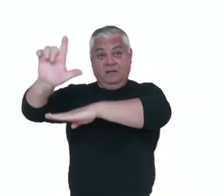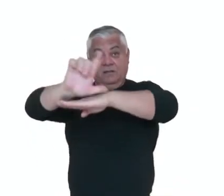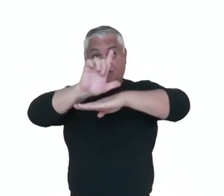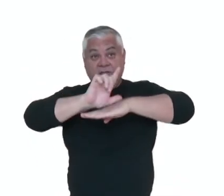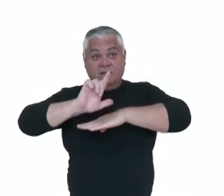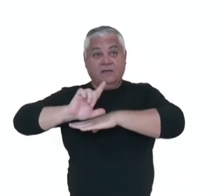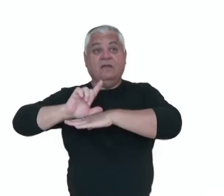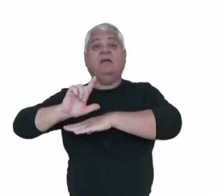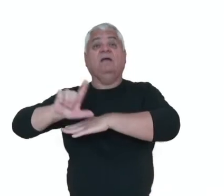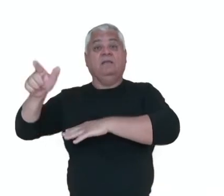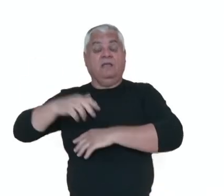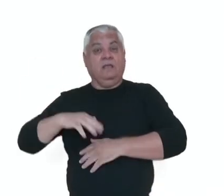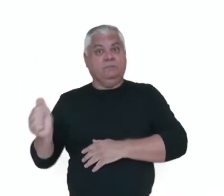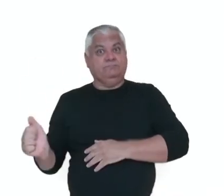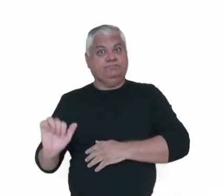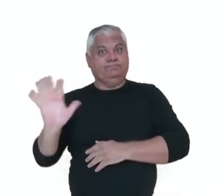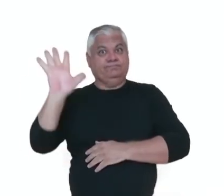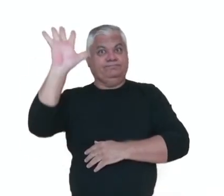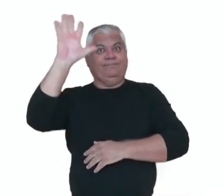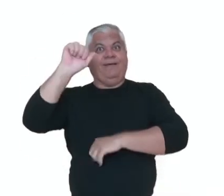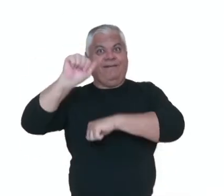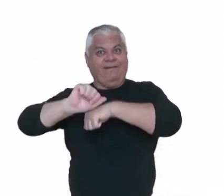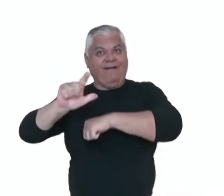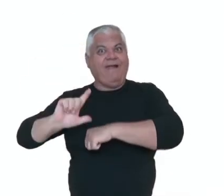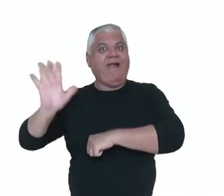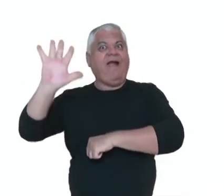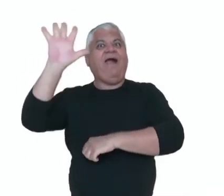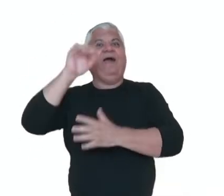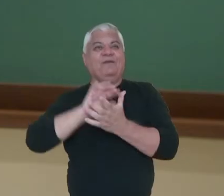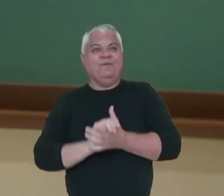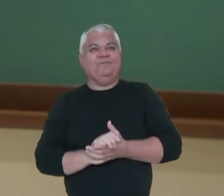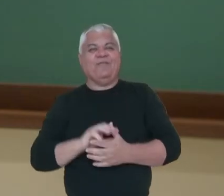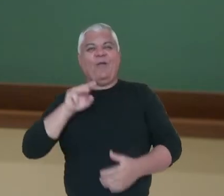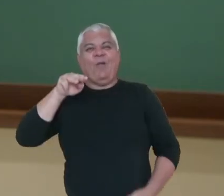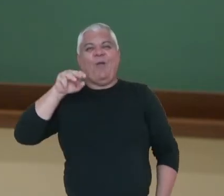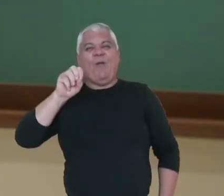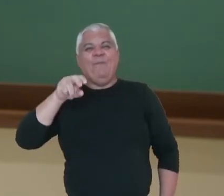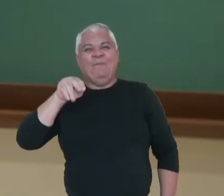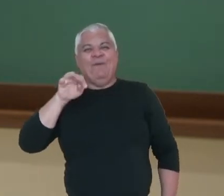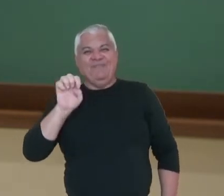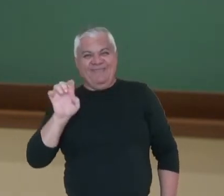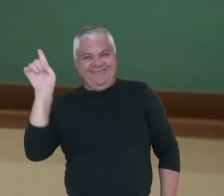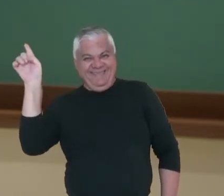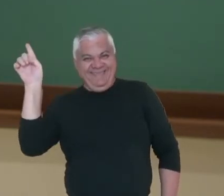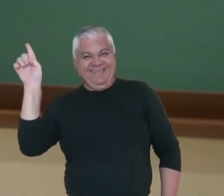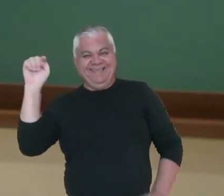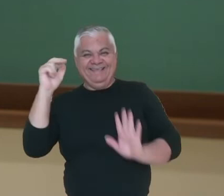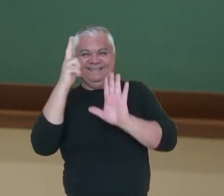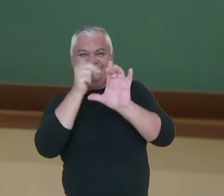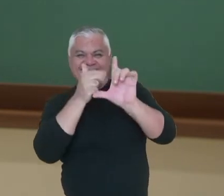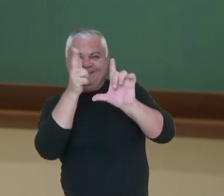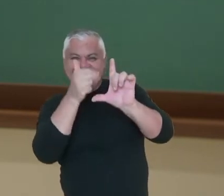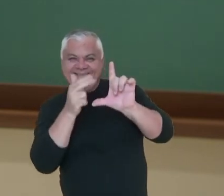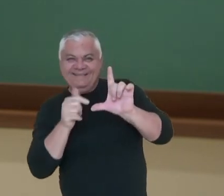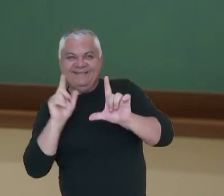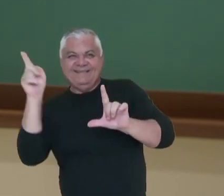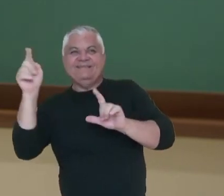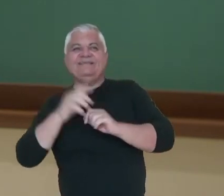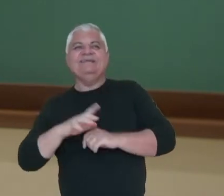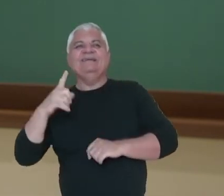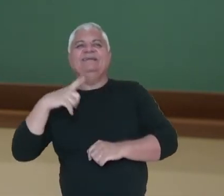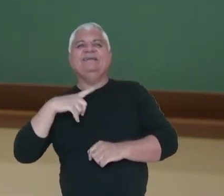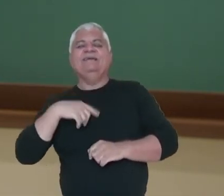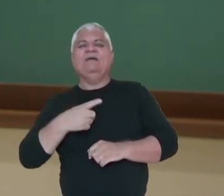custo de valores milionários. Aqui a gente está vendo Édouard Monet, daquela pintura de 1873 que falei para vocês, uma pintura